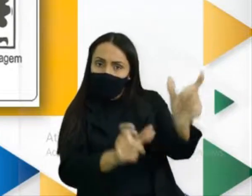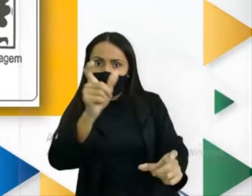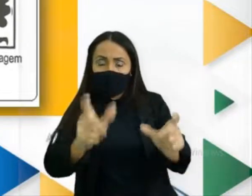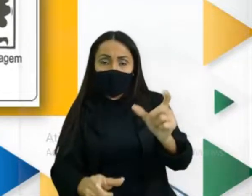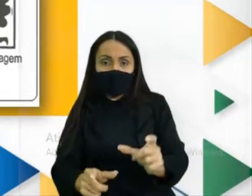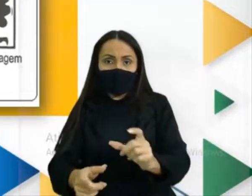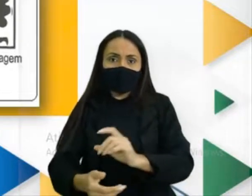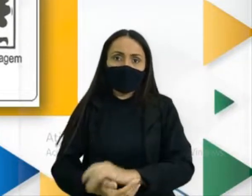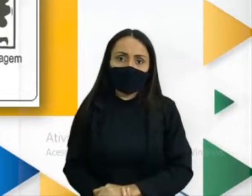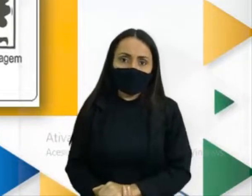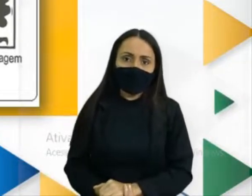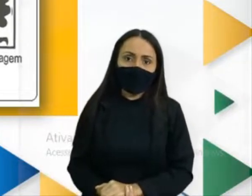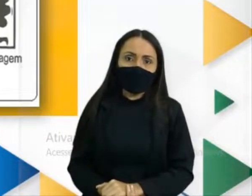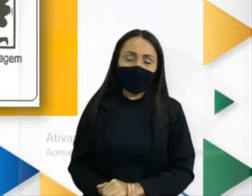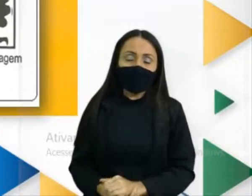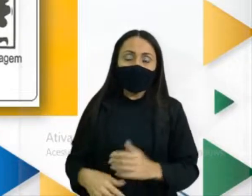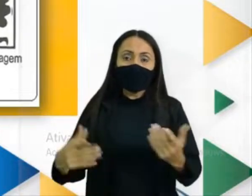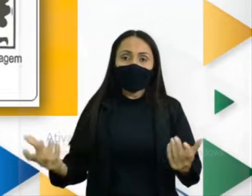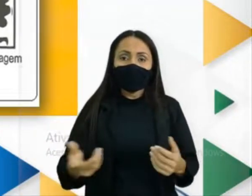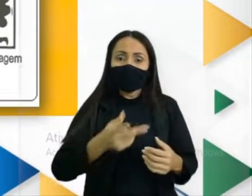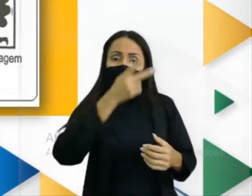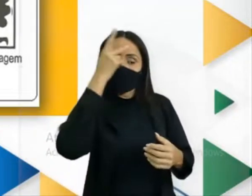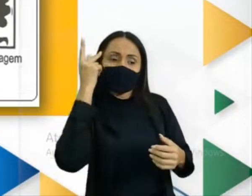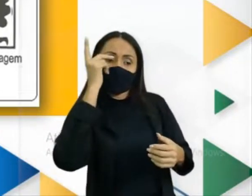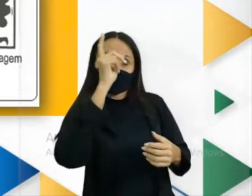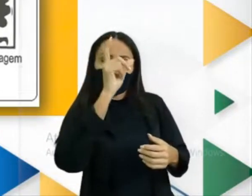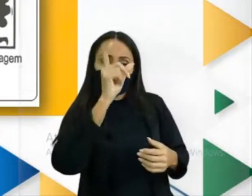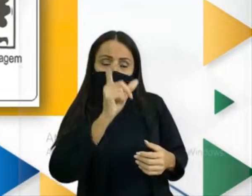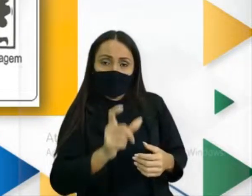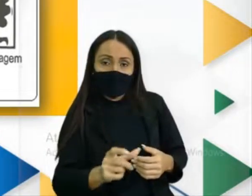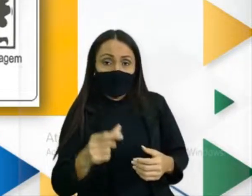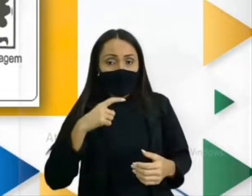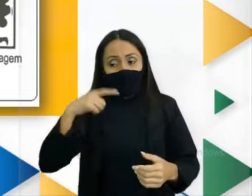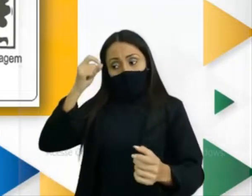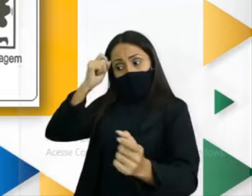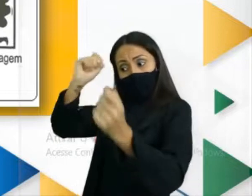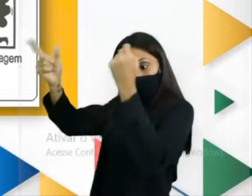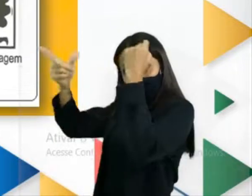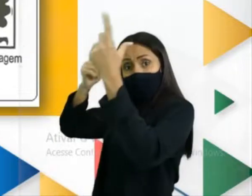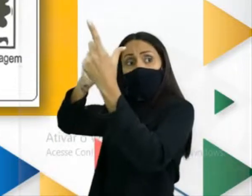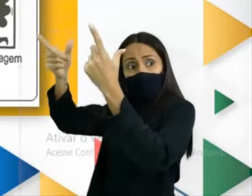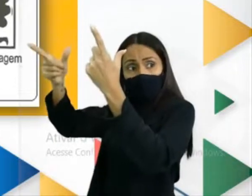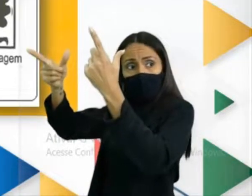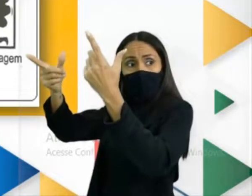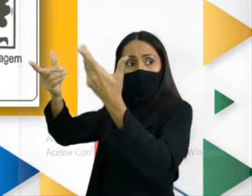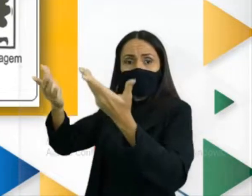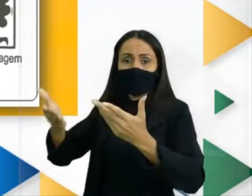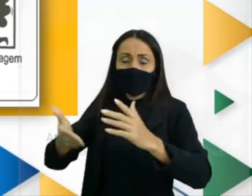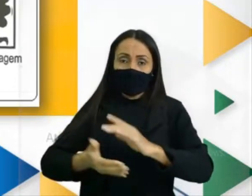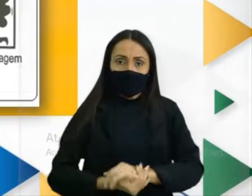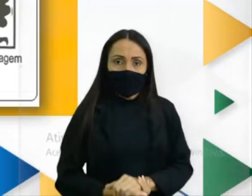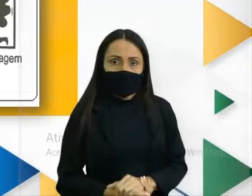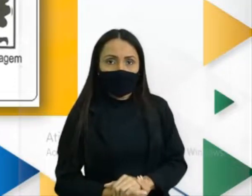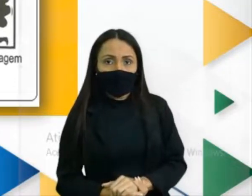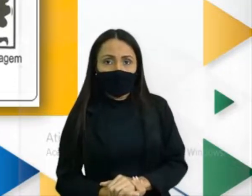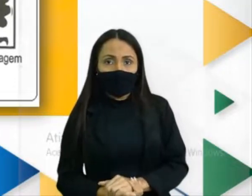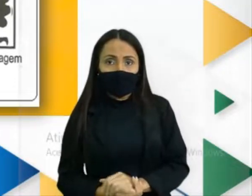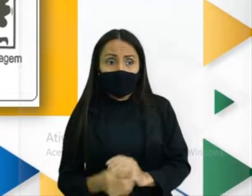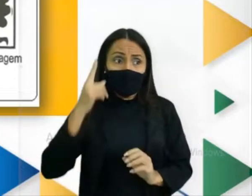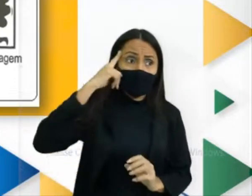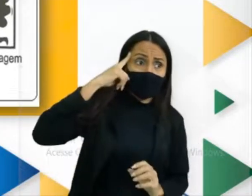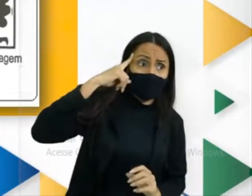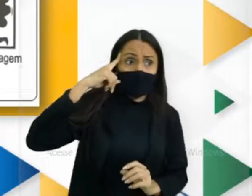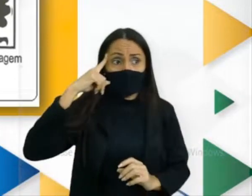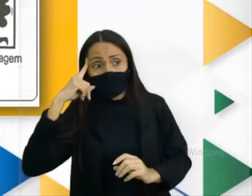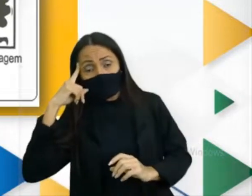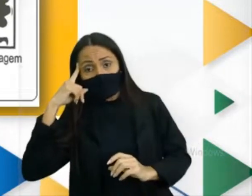personagens. O personagem teve uma ideia, a ideia, a